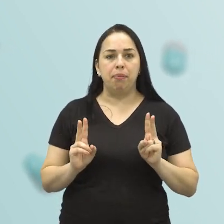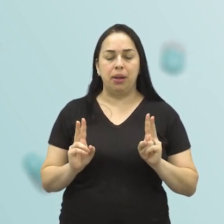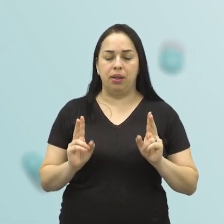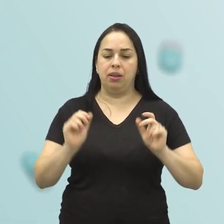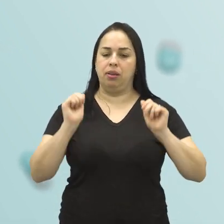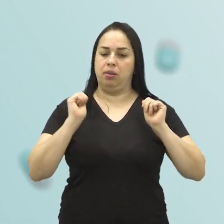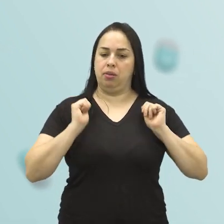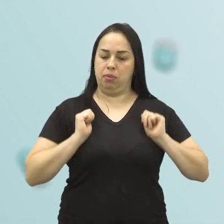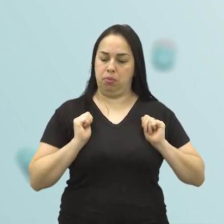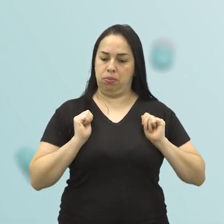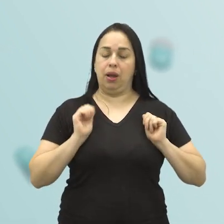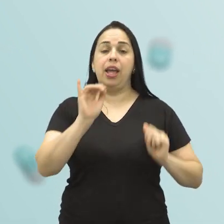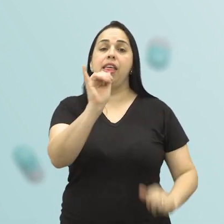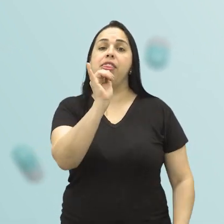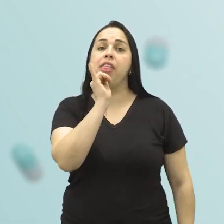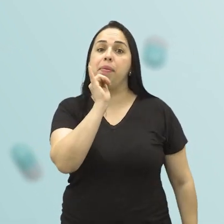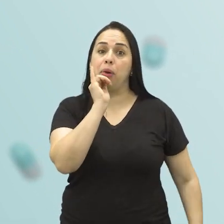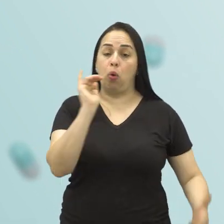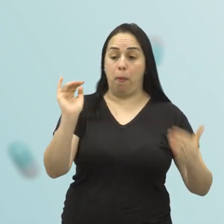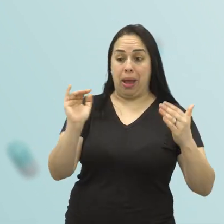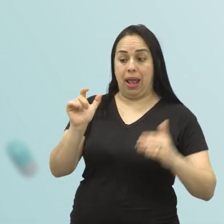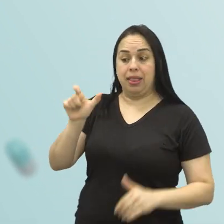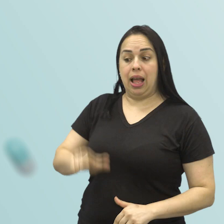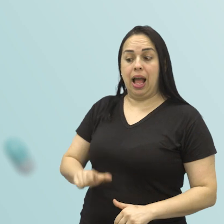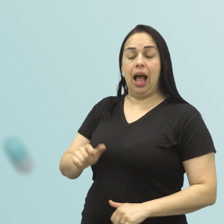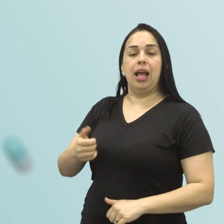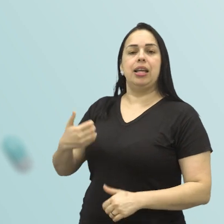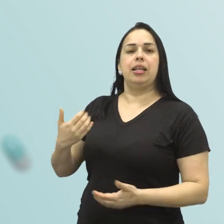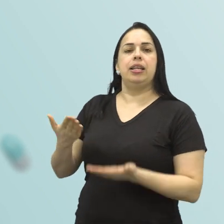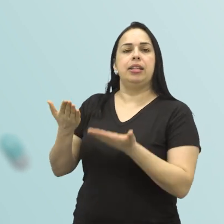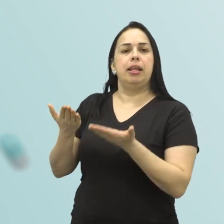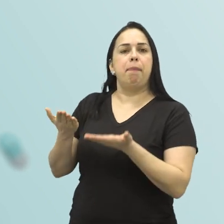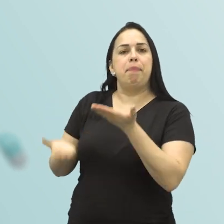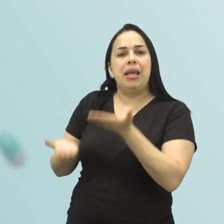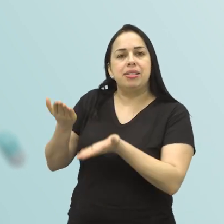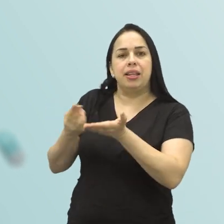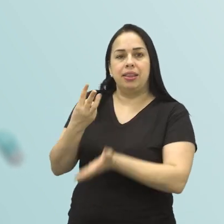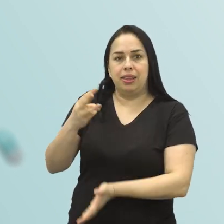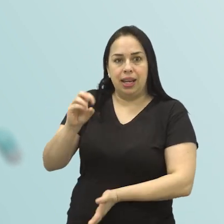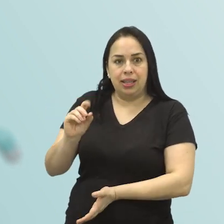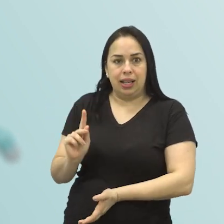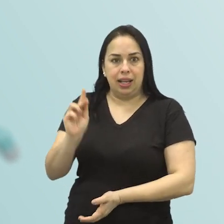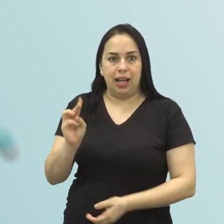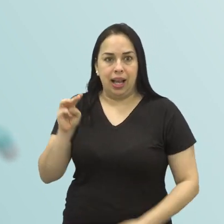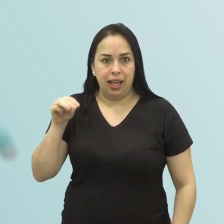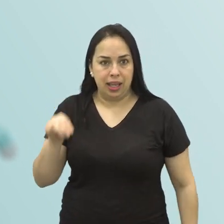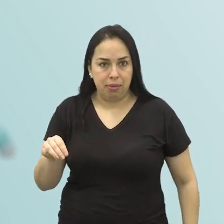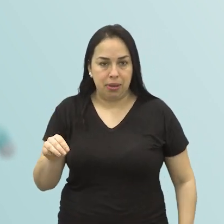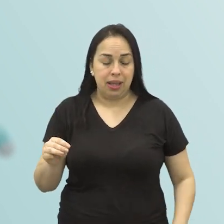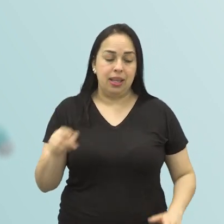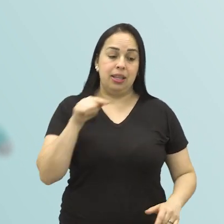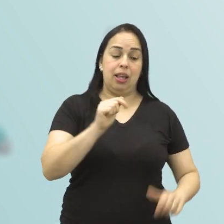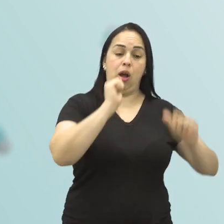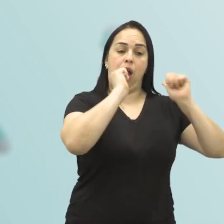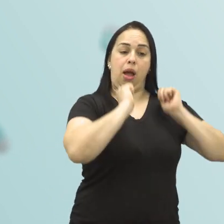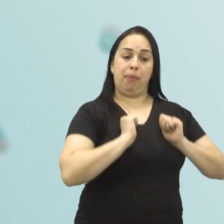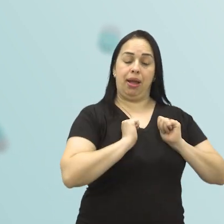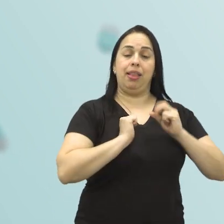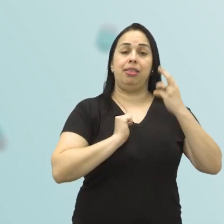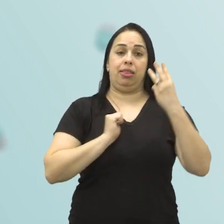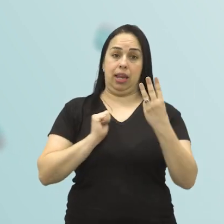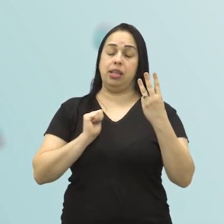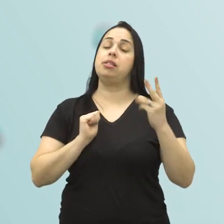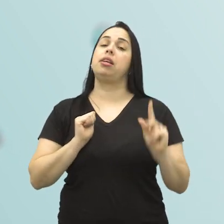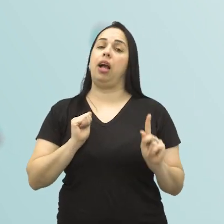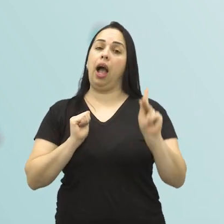no peso da criança. Então, um exemplozinho, se uma criança pesa 30 quilos, você coloca uma vírgula, até 3